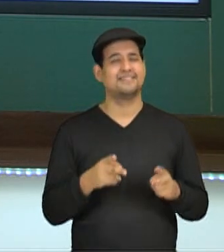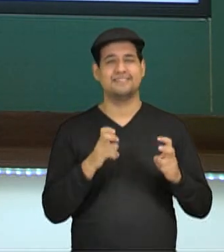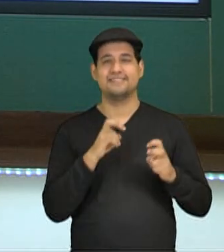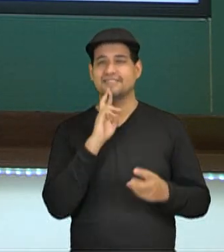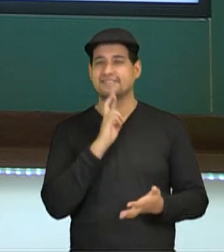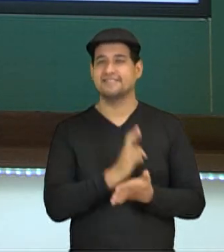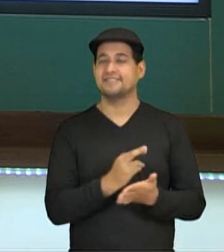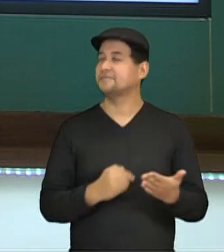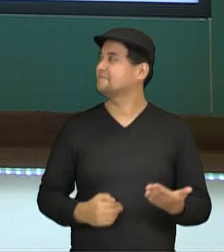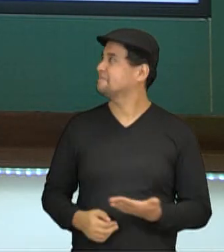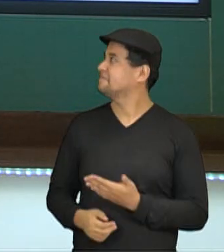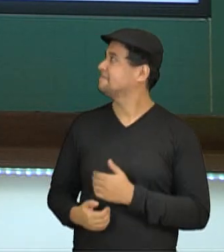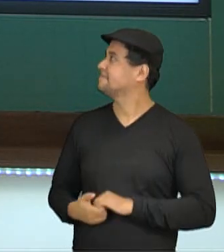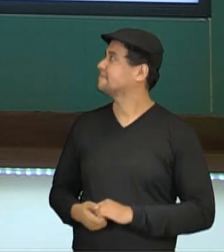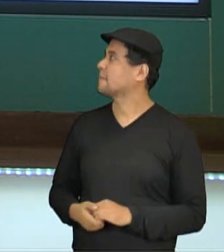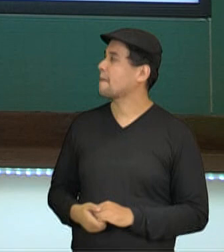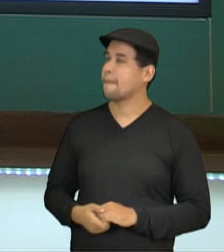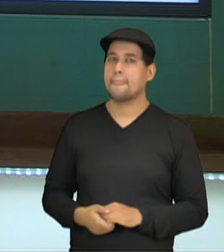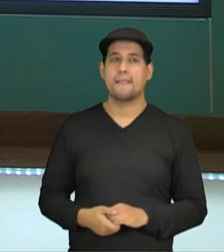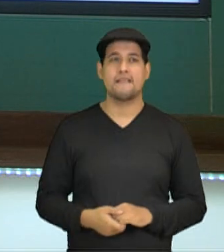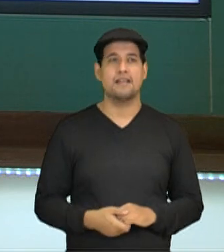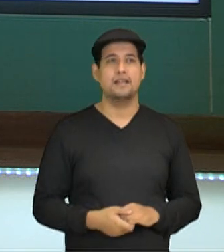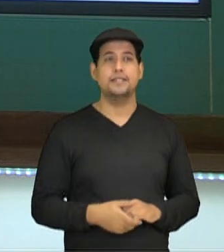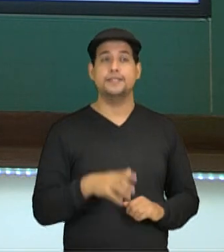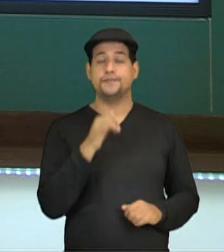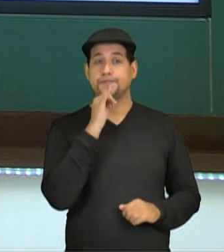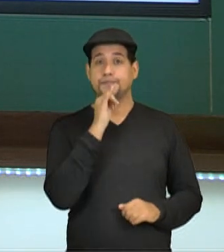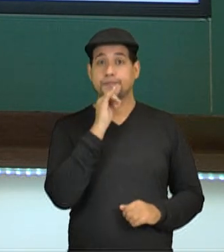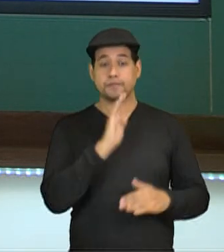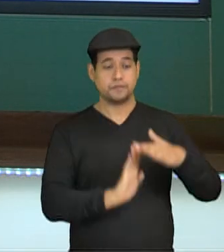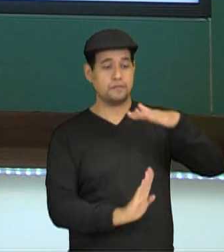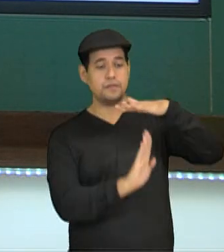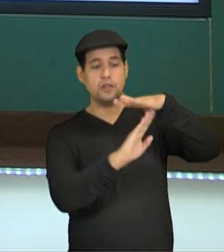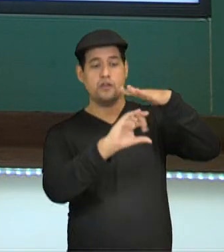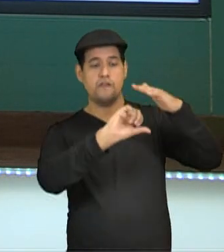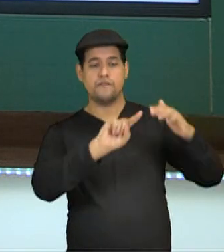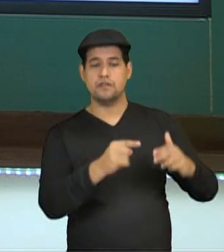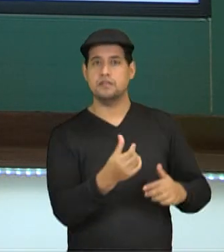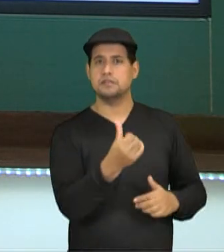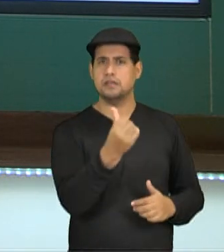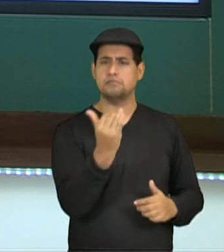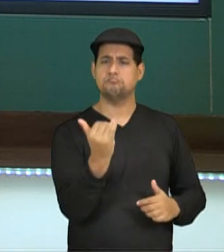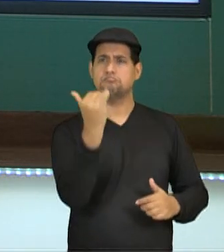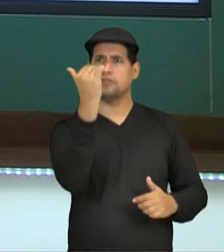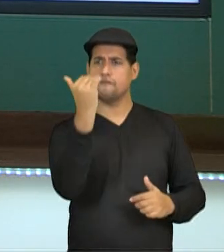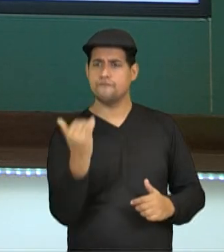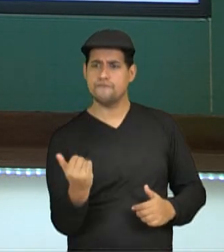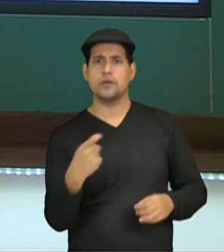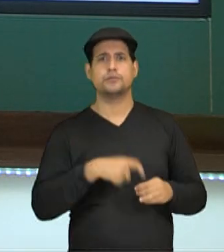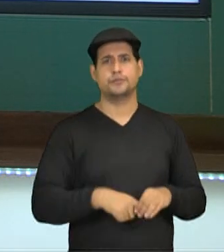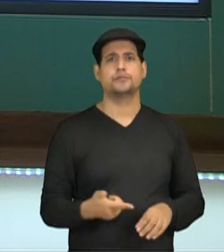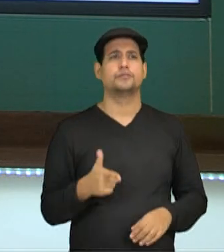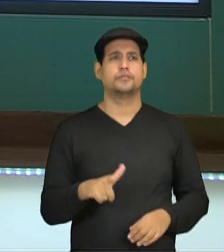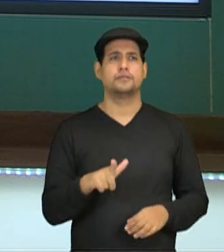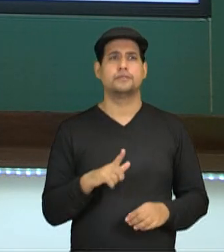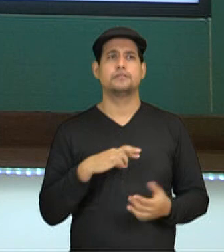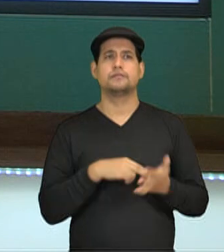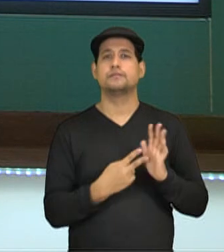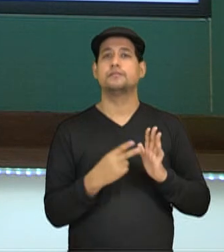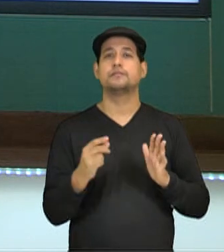que não ficou, porque eu sei que não ficou. Olha lá, ó. Então a temperatura chegou a 9,6, subiu mais um pouquinho e voltou a descer. Então aqui